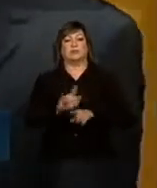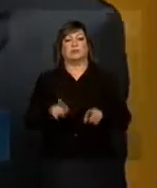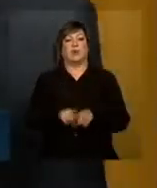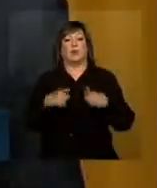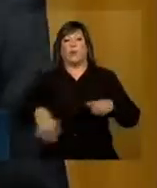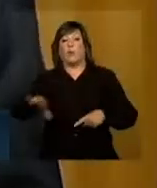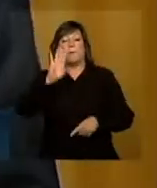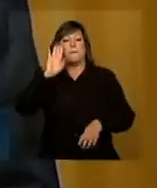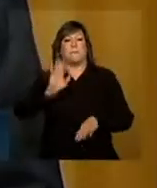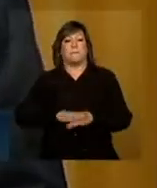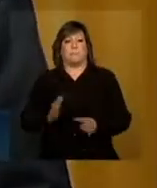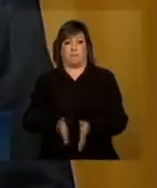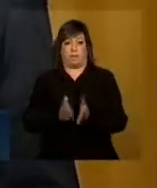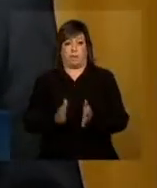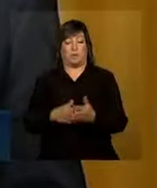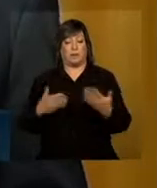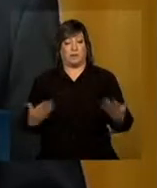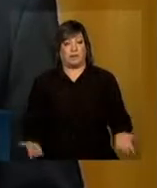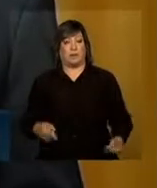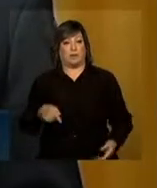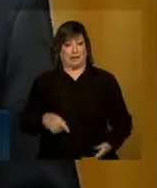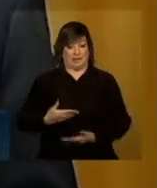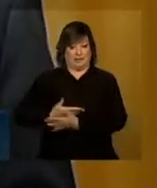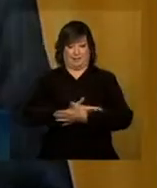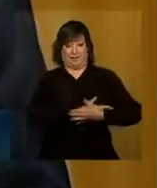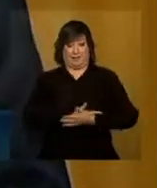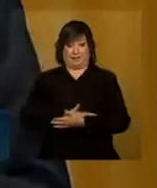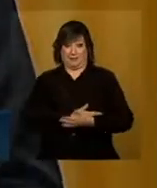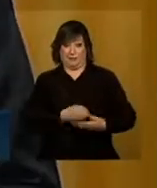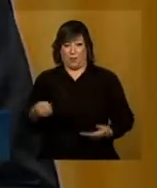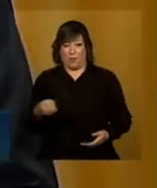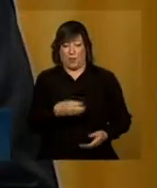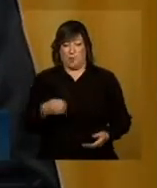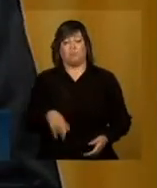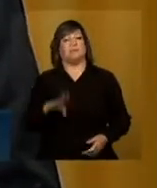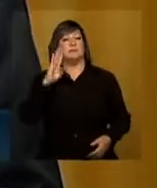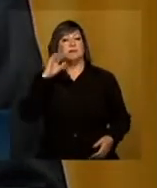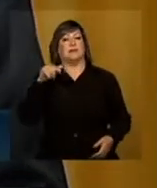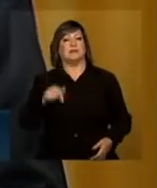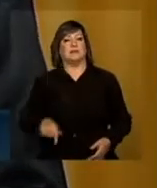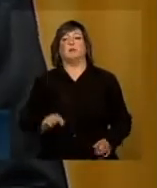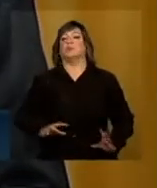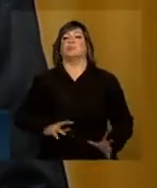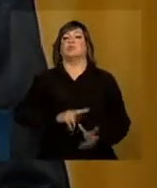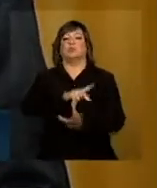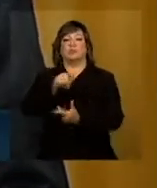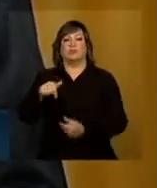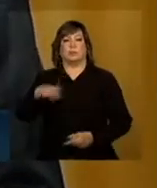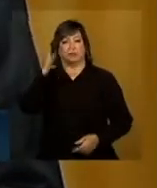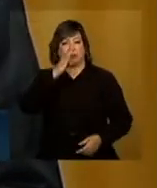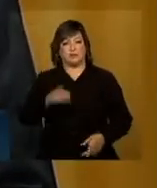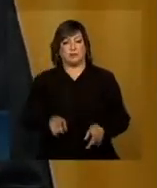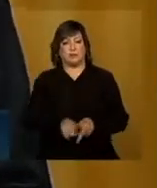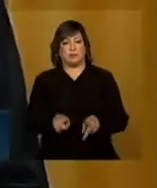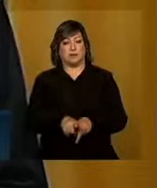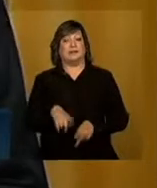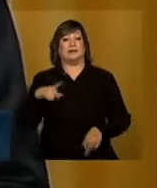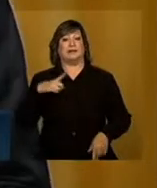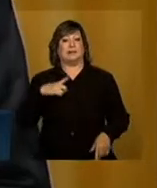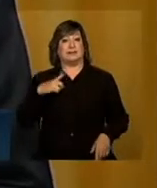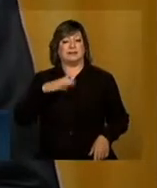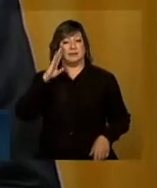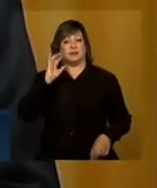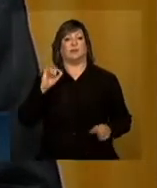componente neonatal, um enorme desafio. Esse é um grande desafio do mundo e do Brasil. Nós temos, sem